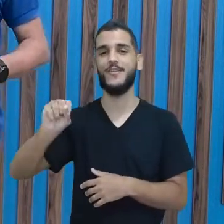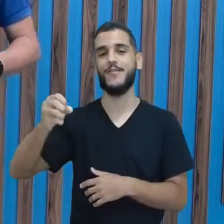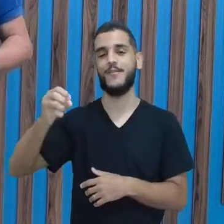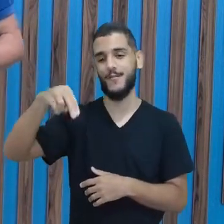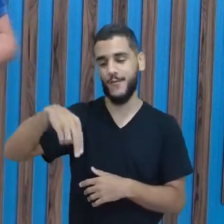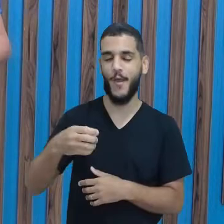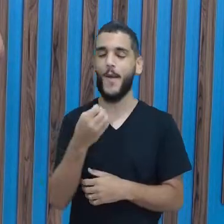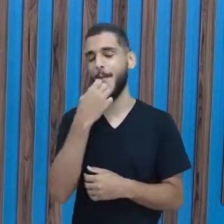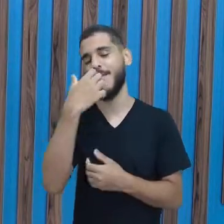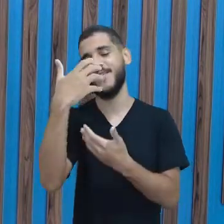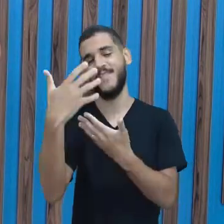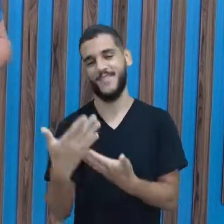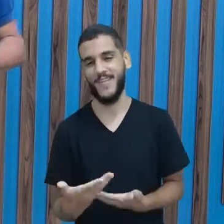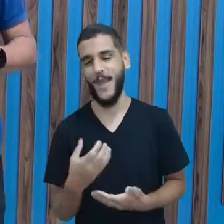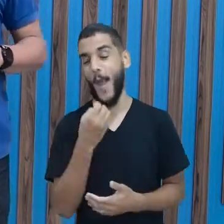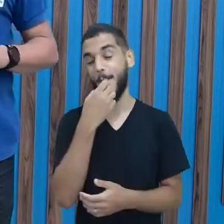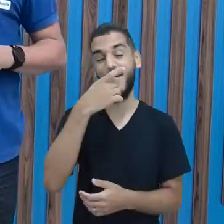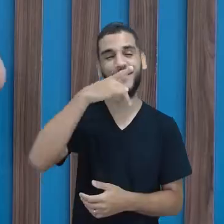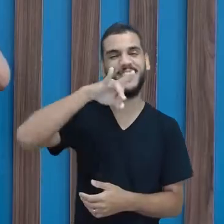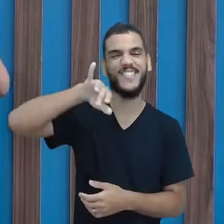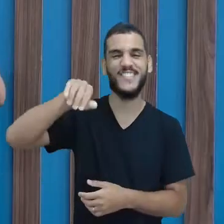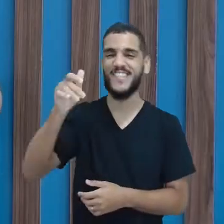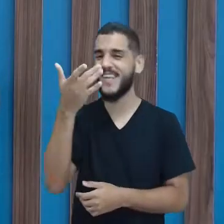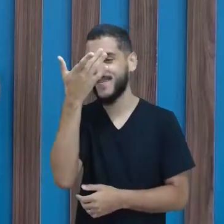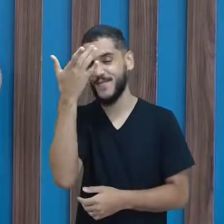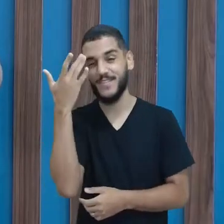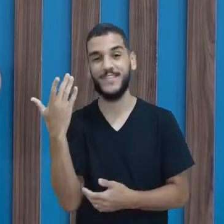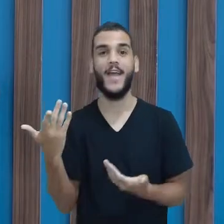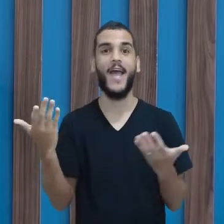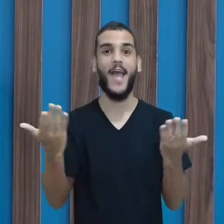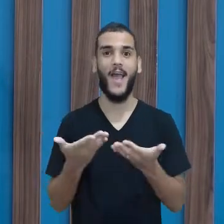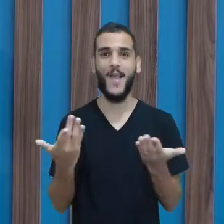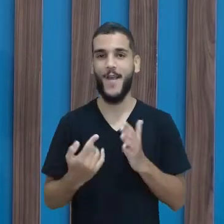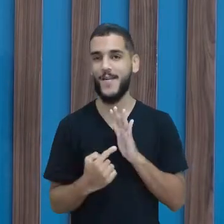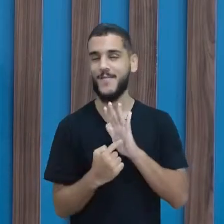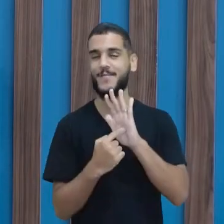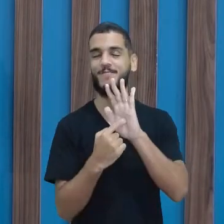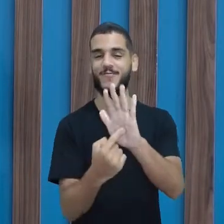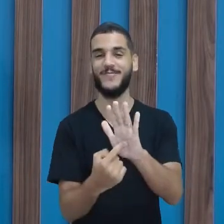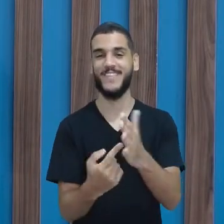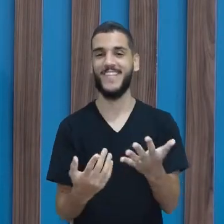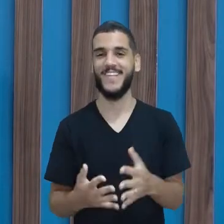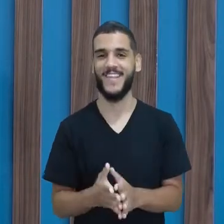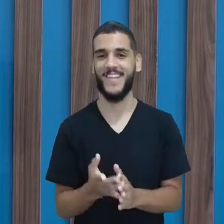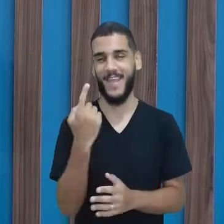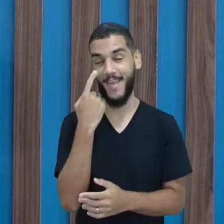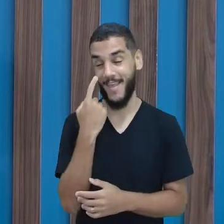bem-vindo, professor Gilson. Bom dia, meu povo. Vai chegar agora. Olha aí.